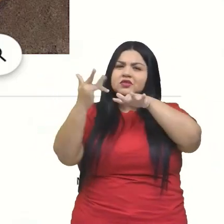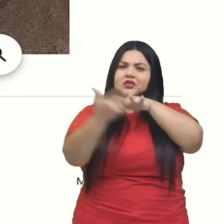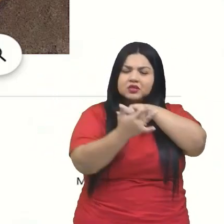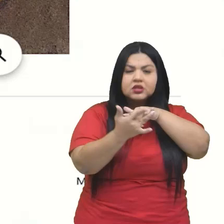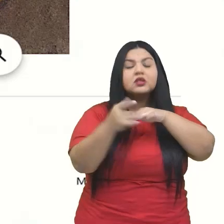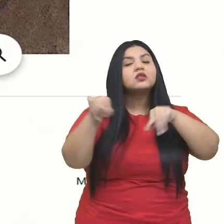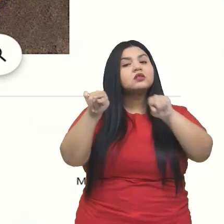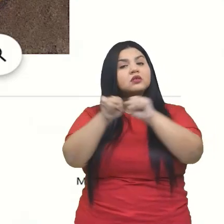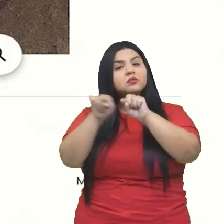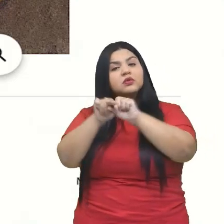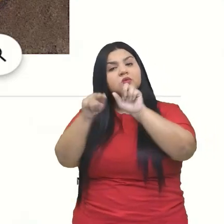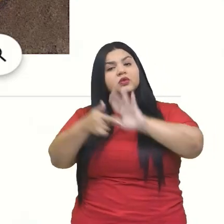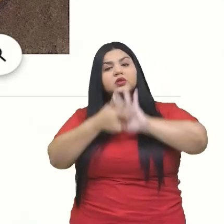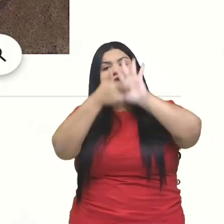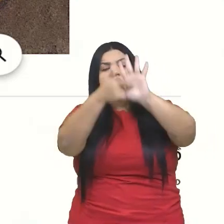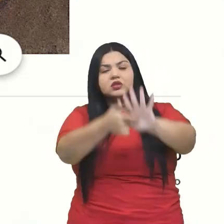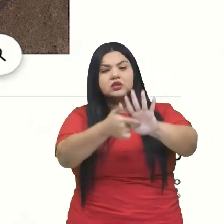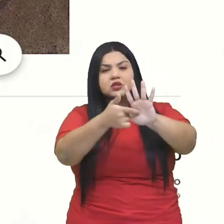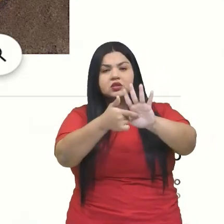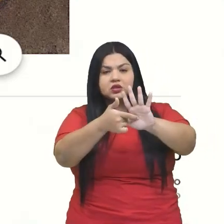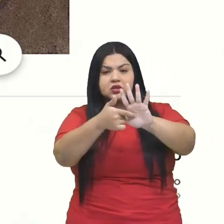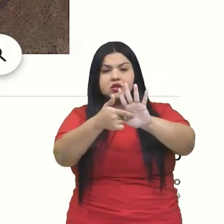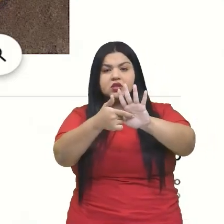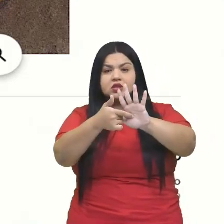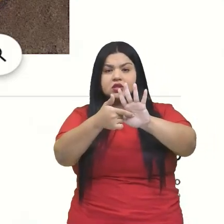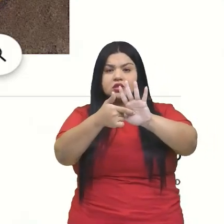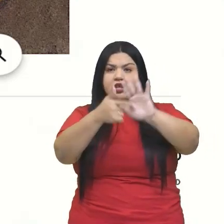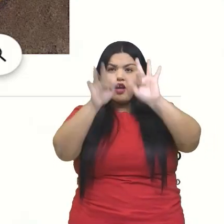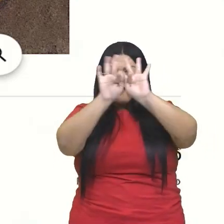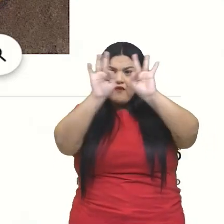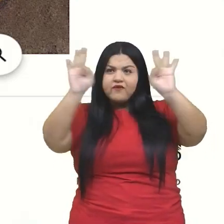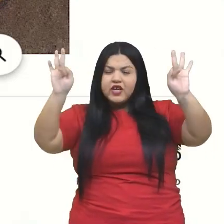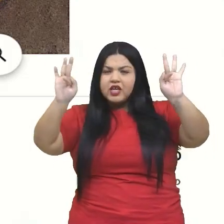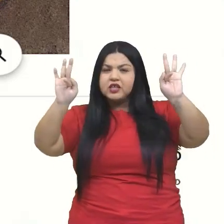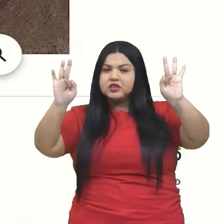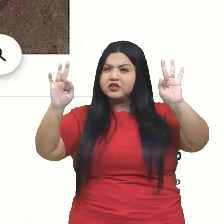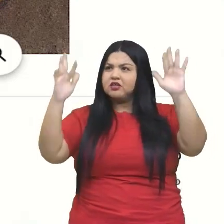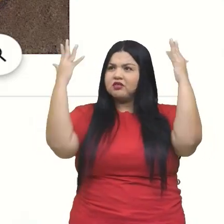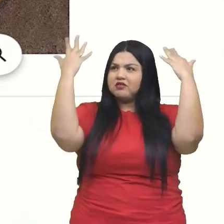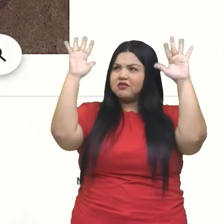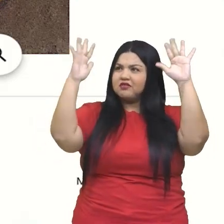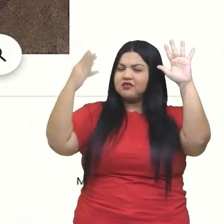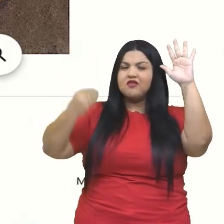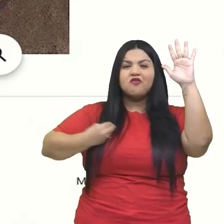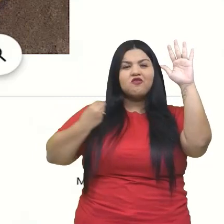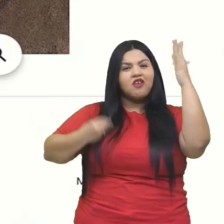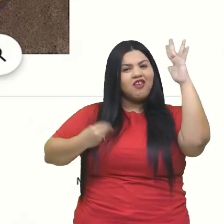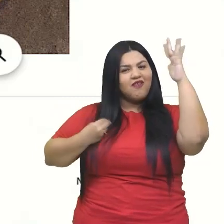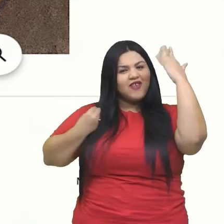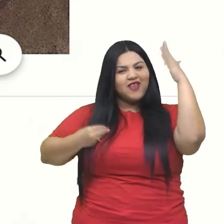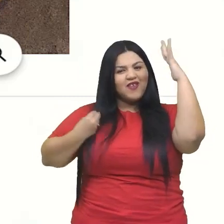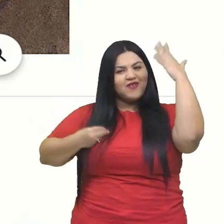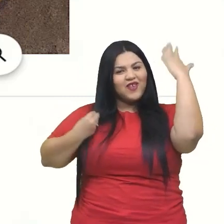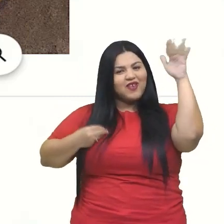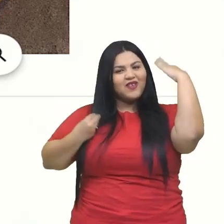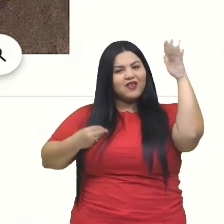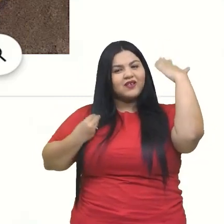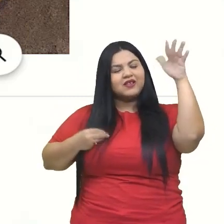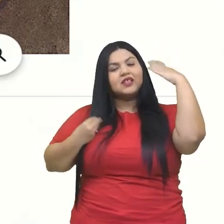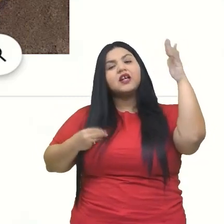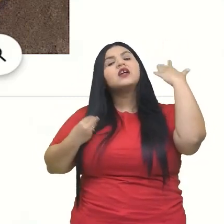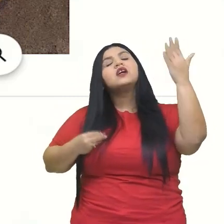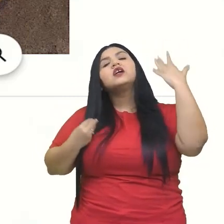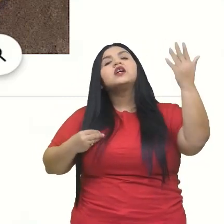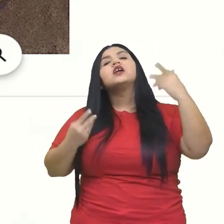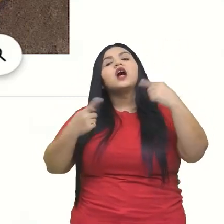trazendo aí a grafia, né, a escrita de Viva la Vida, como uma mensagem da Frida Kahlo, dessa artista, né,